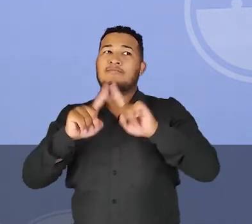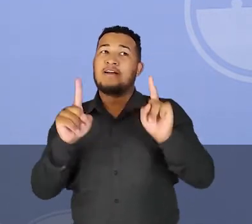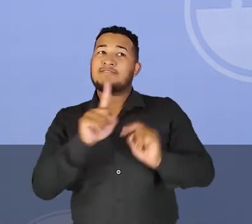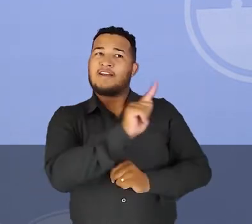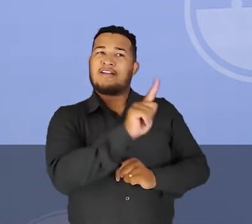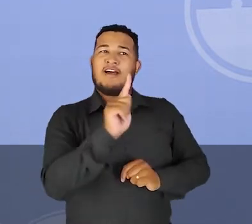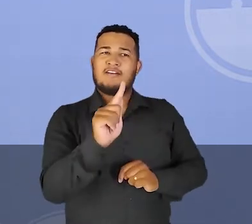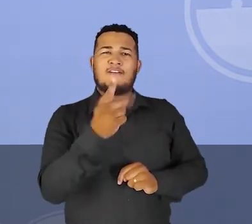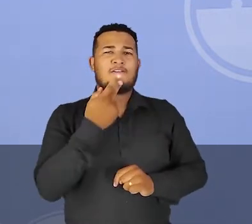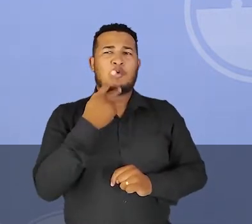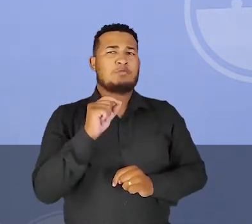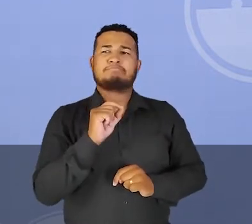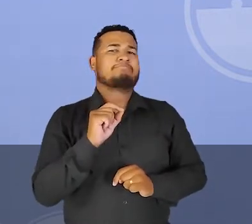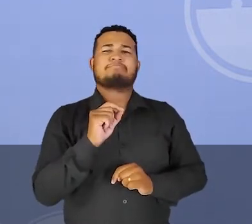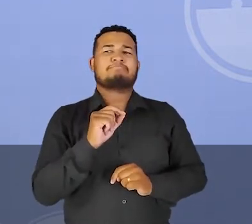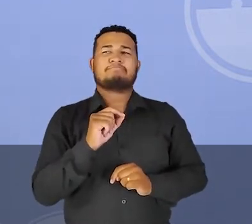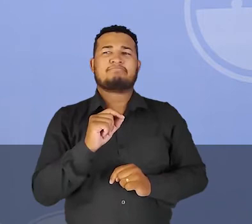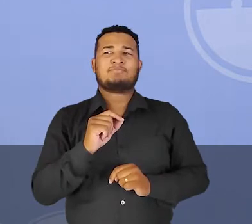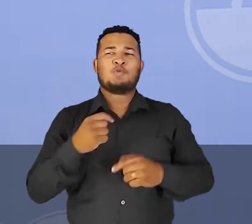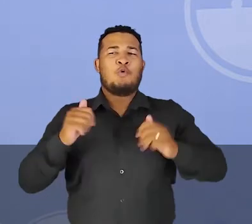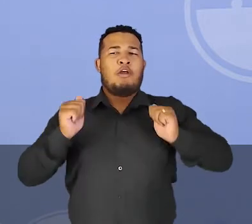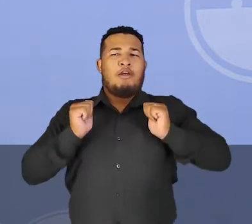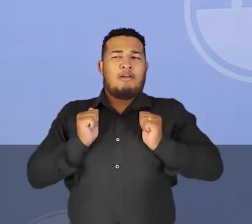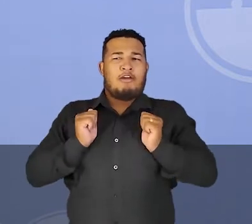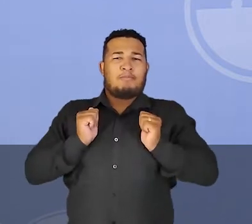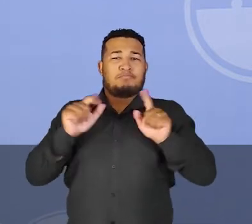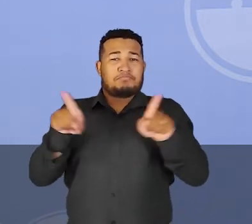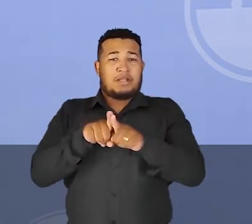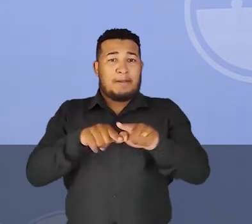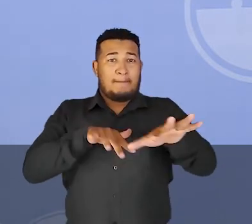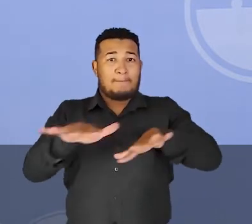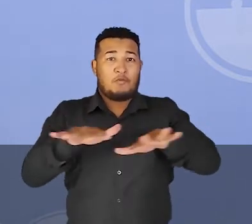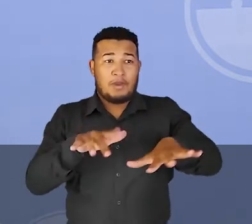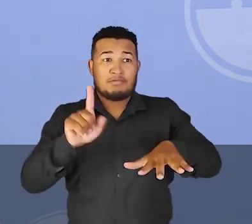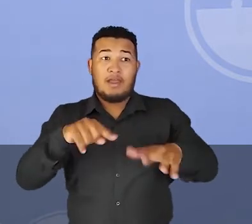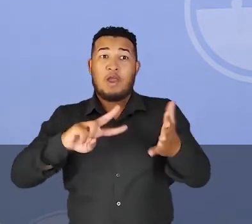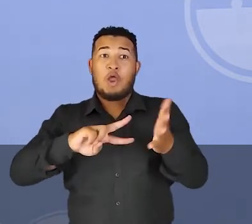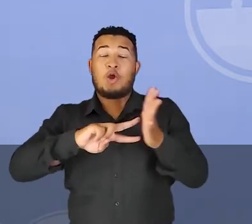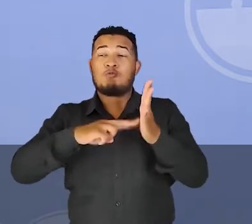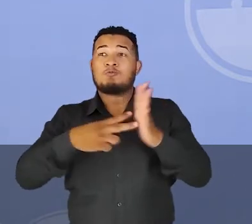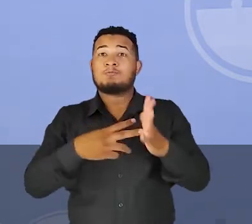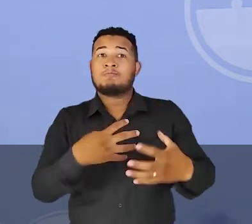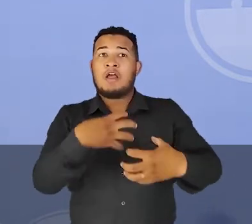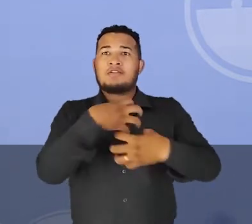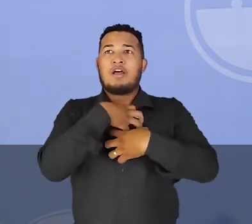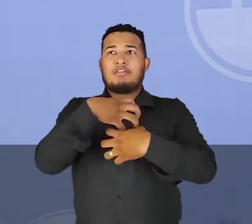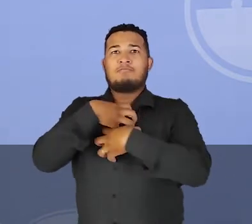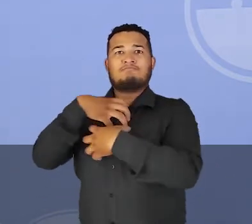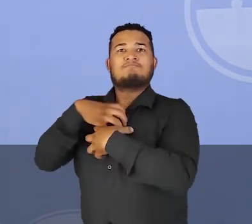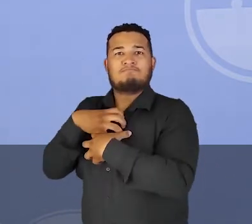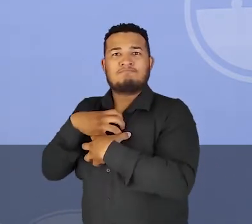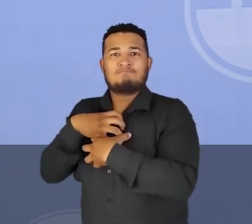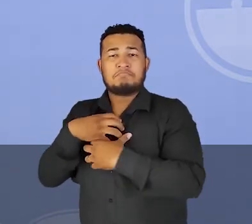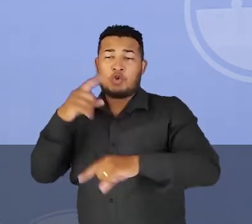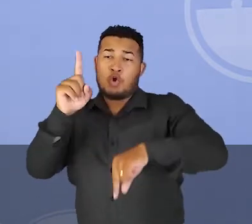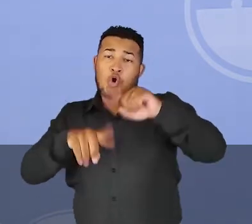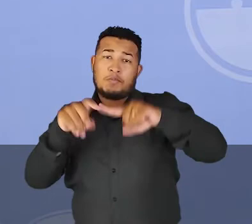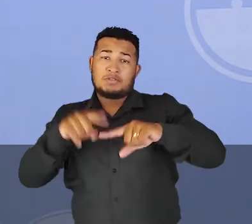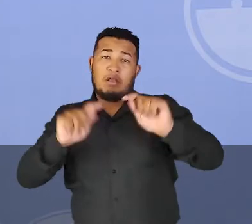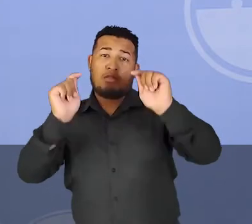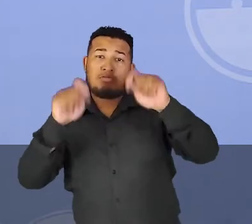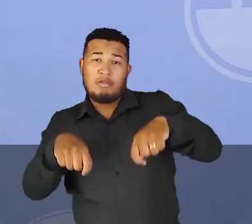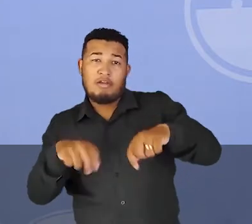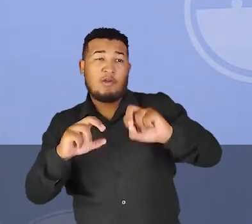vai dizer que o repouso e o movimento são estados que um corpo pode